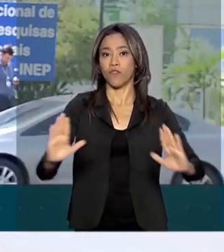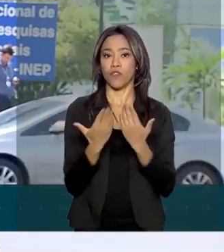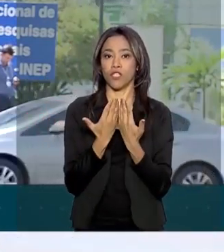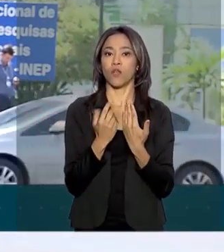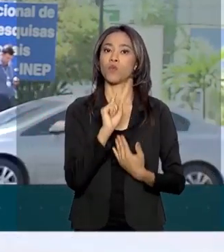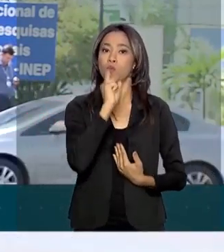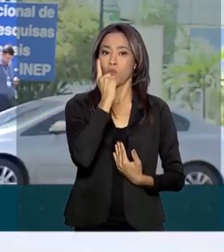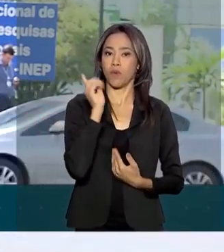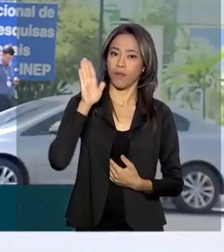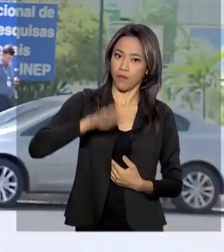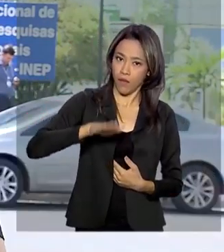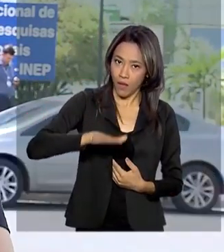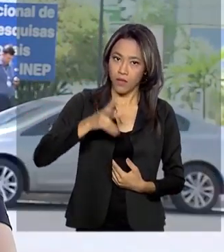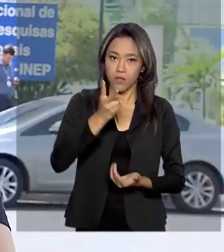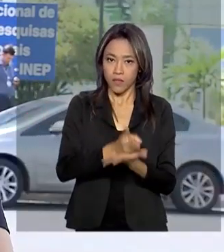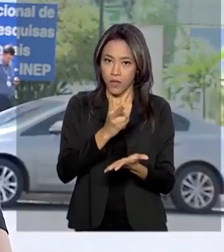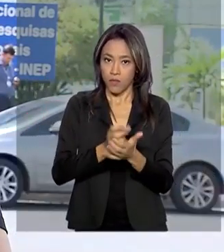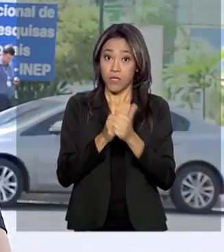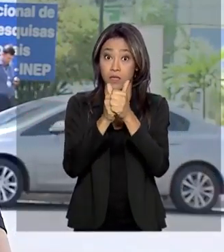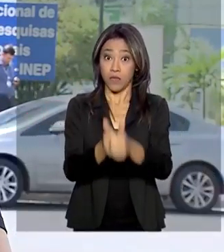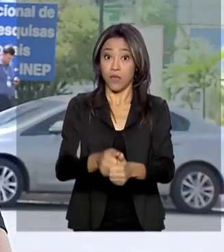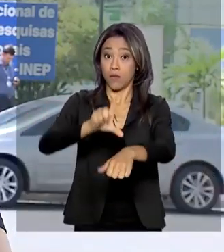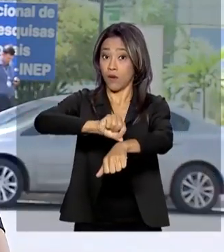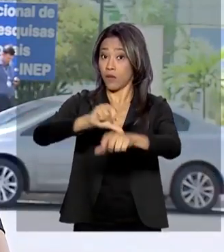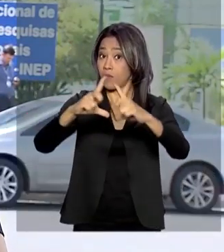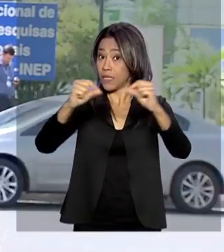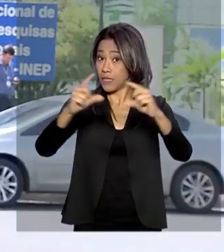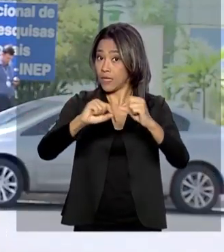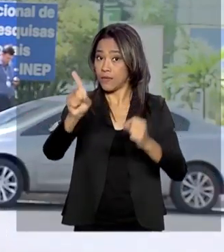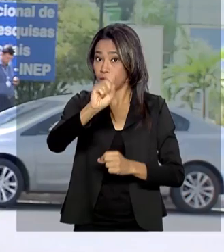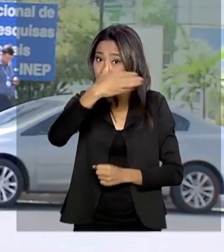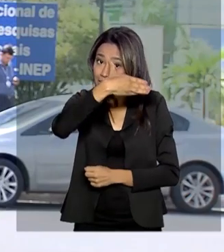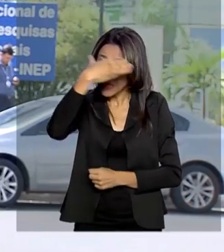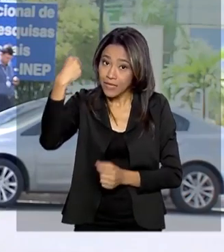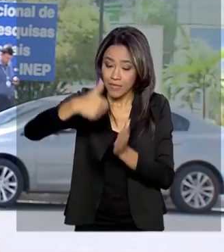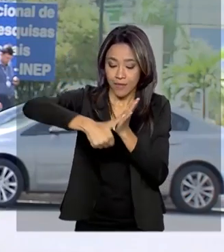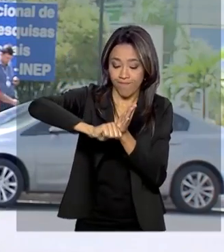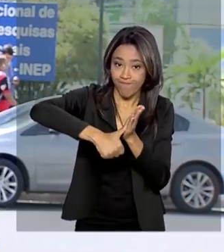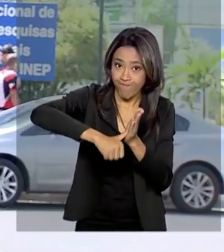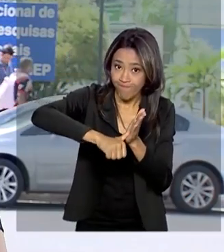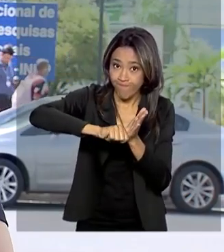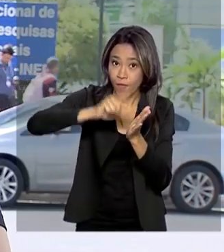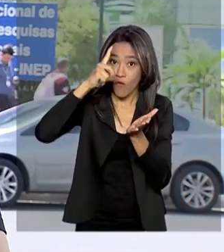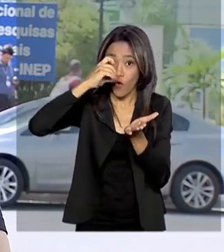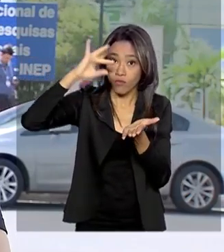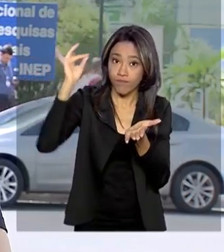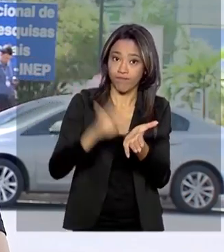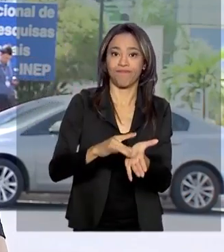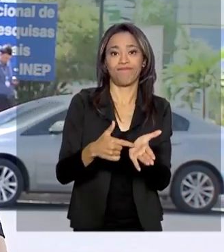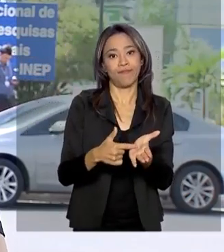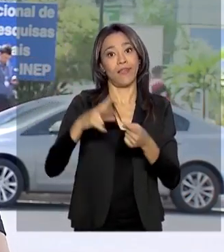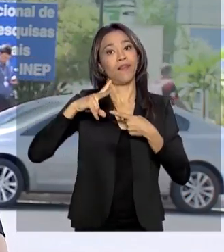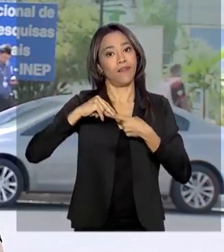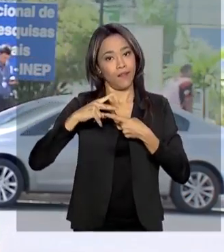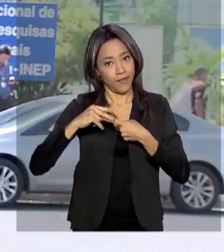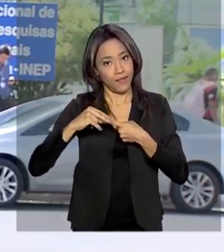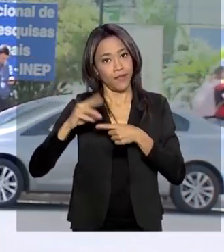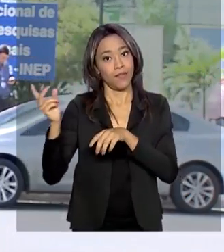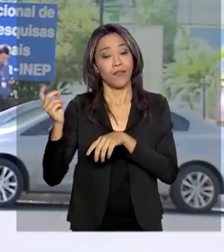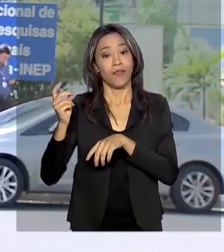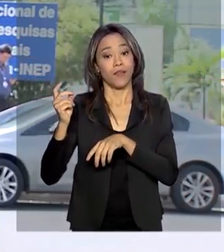1 da tarde, sempre no horário aqui de Brasília. Não pode esquecer de levar o documento original de identificação com foto e a caneta esferográfica de